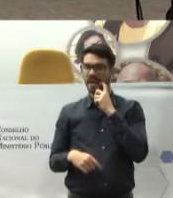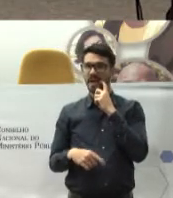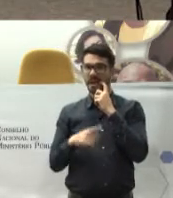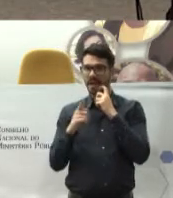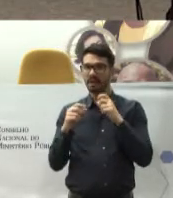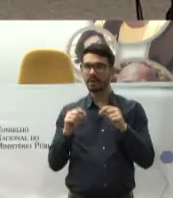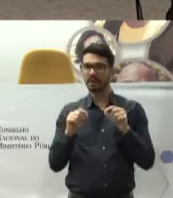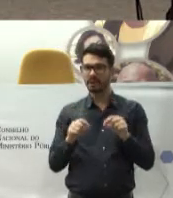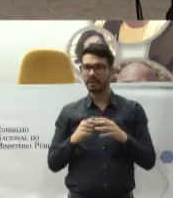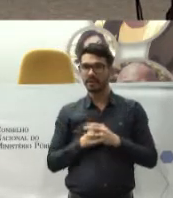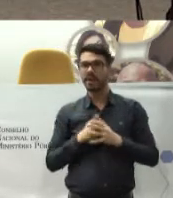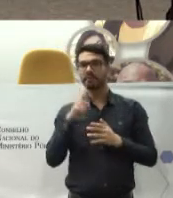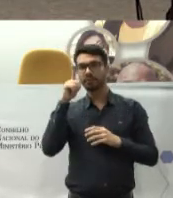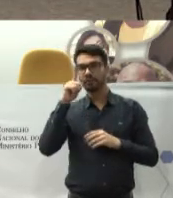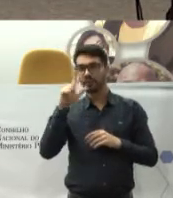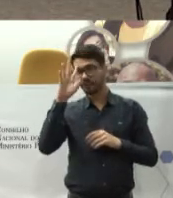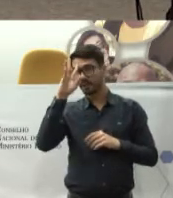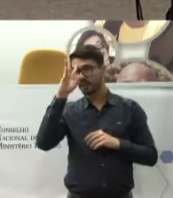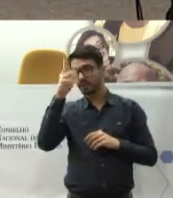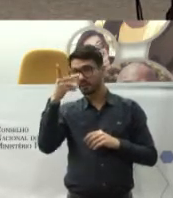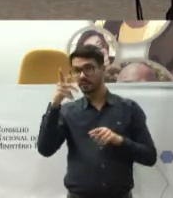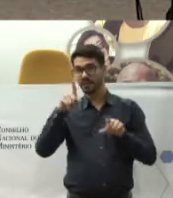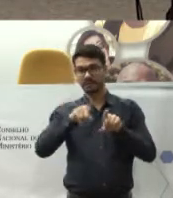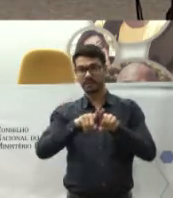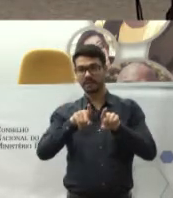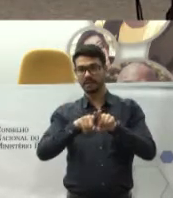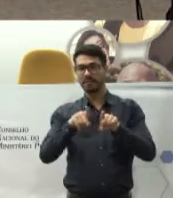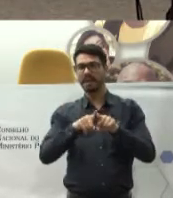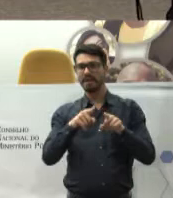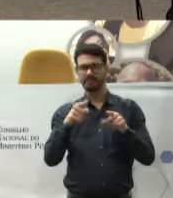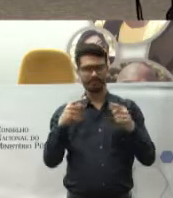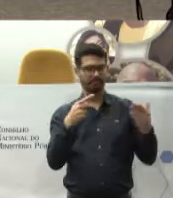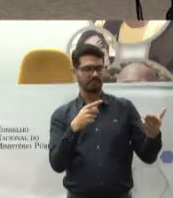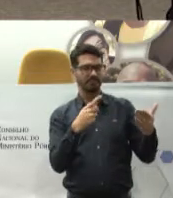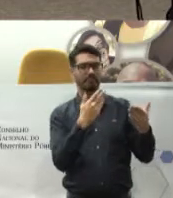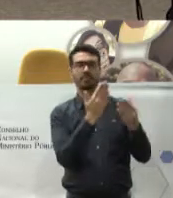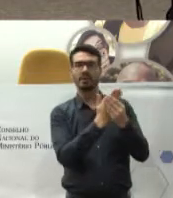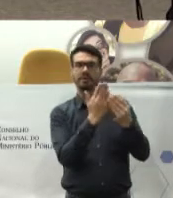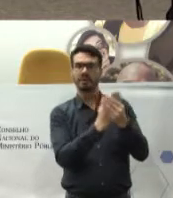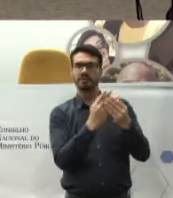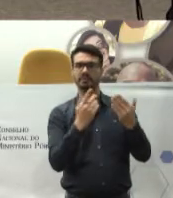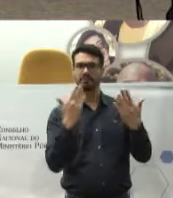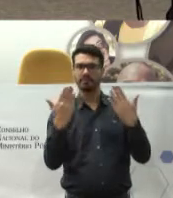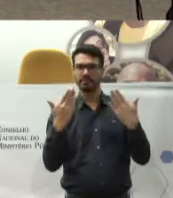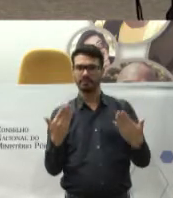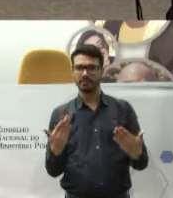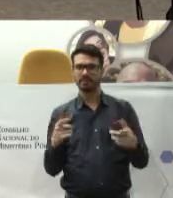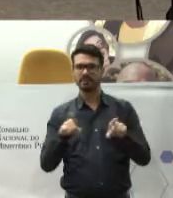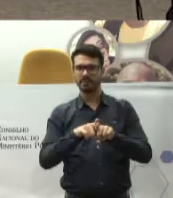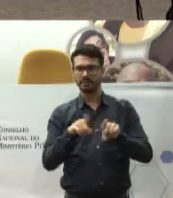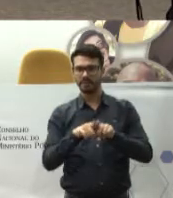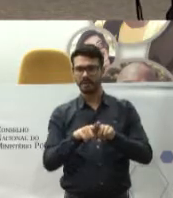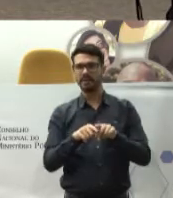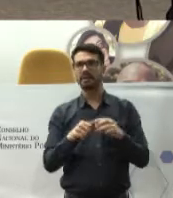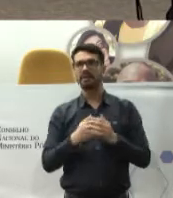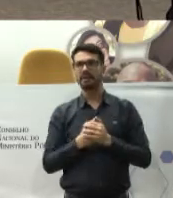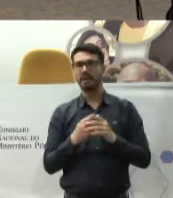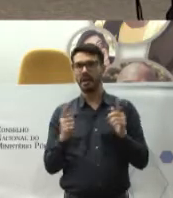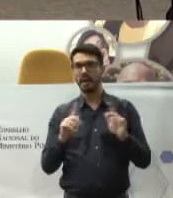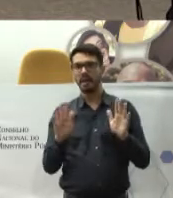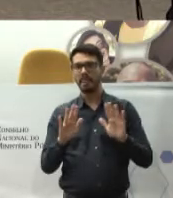para um magistrado decidir e até para que a gente possa contestar com base em dados técnicos e não